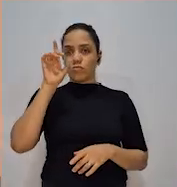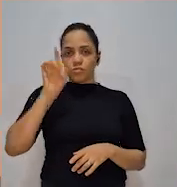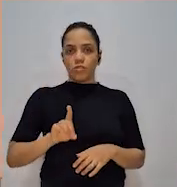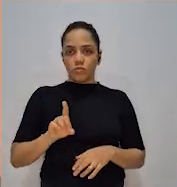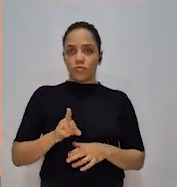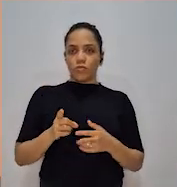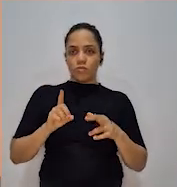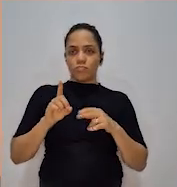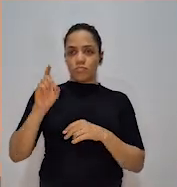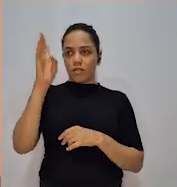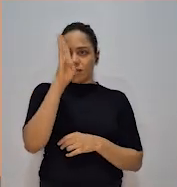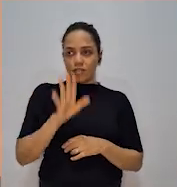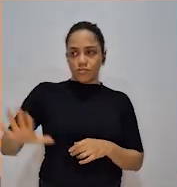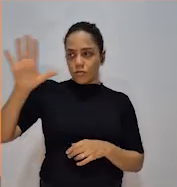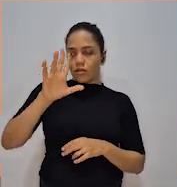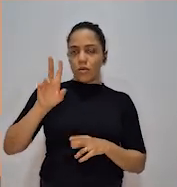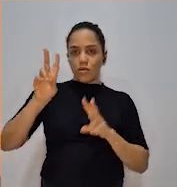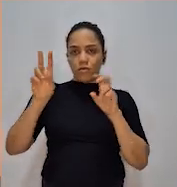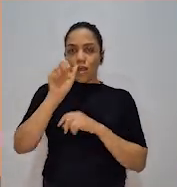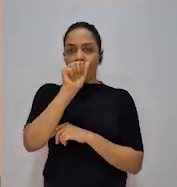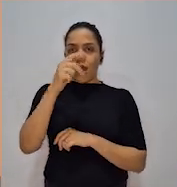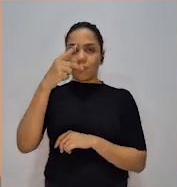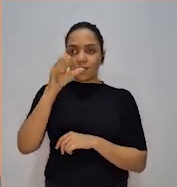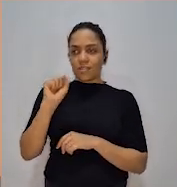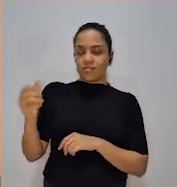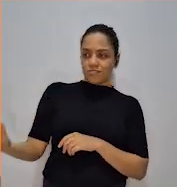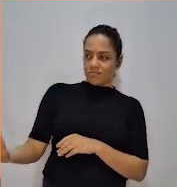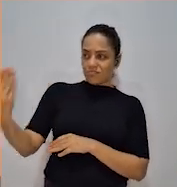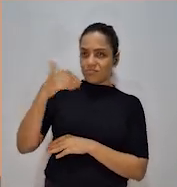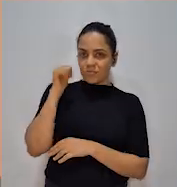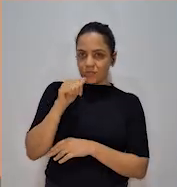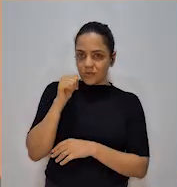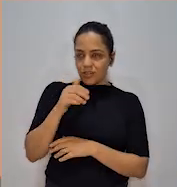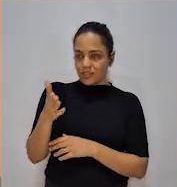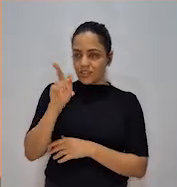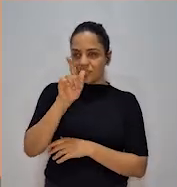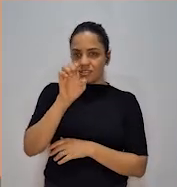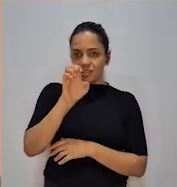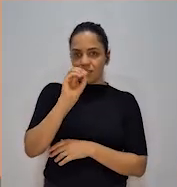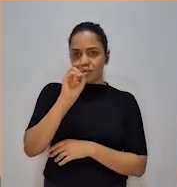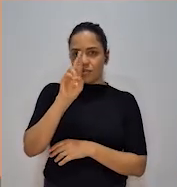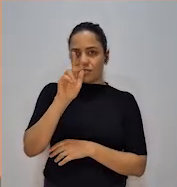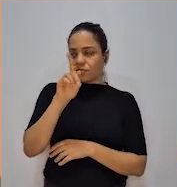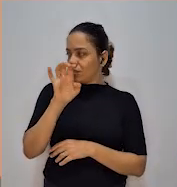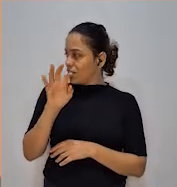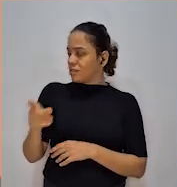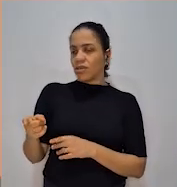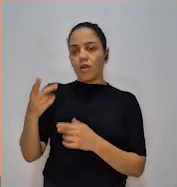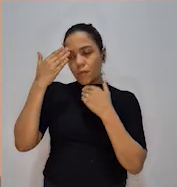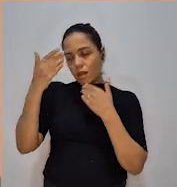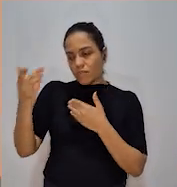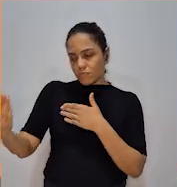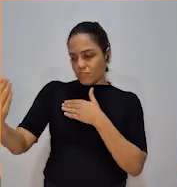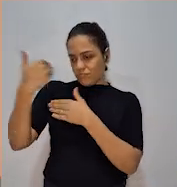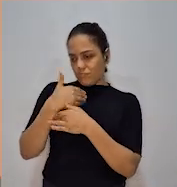diversidade aqui da ABSA. Obrigada por estar sempre aqui prestigiando a diversidade, né, em todos